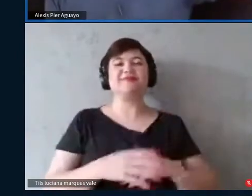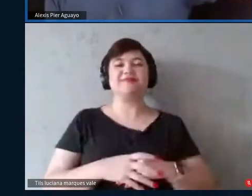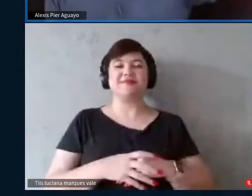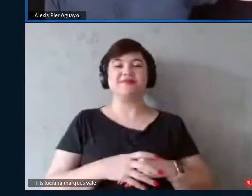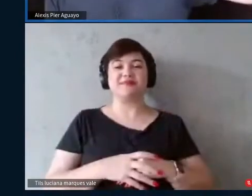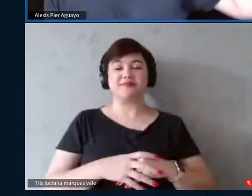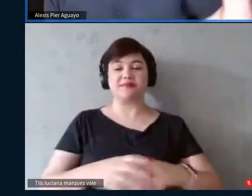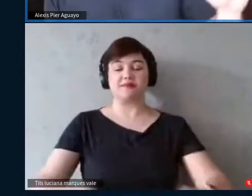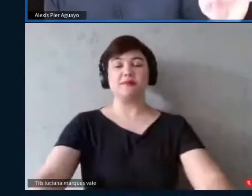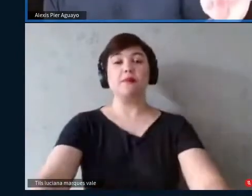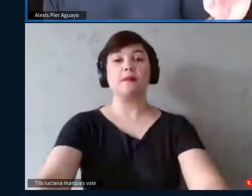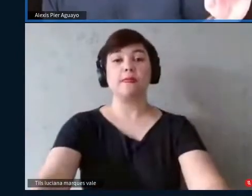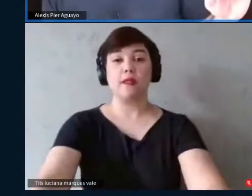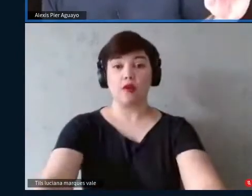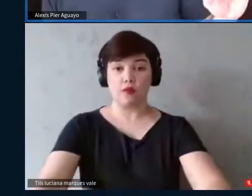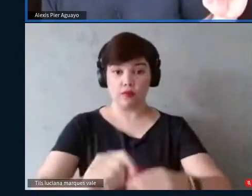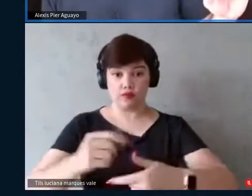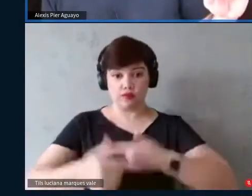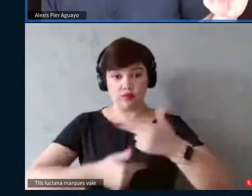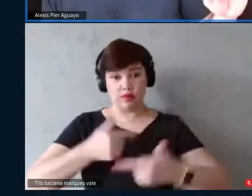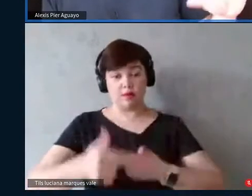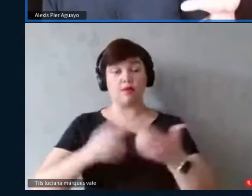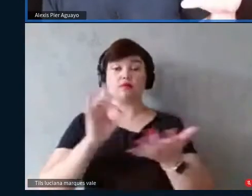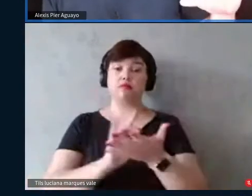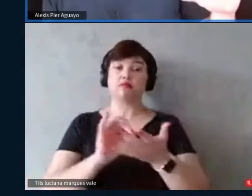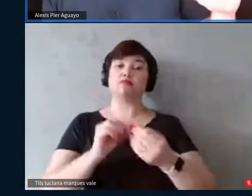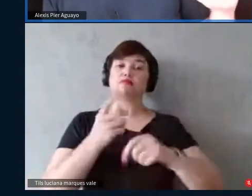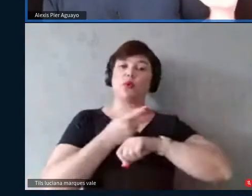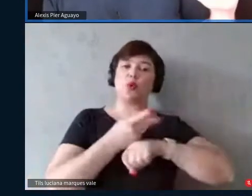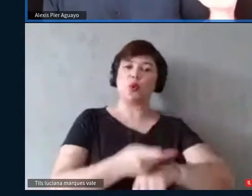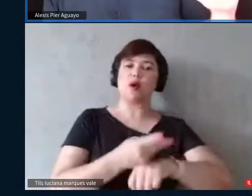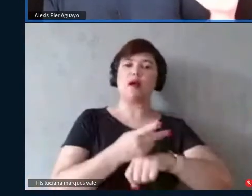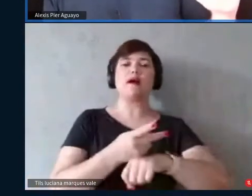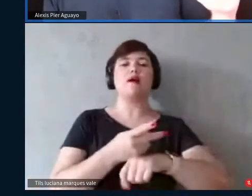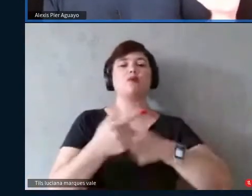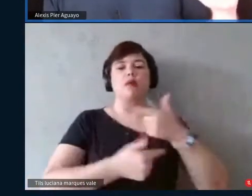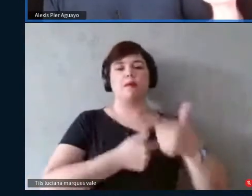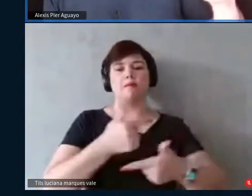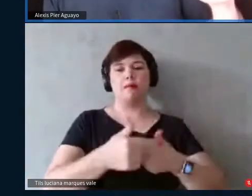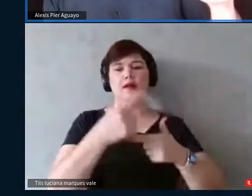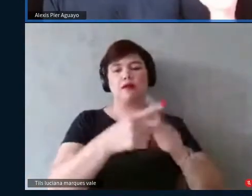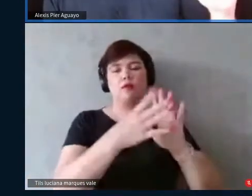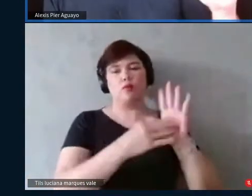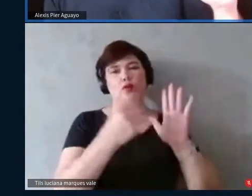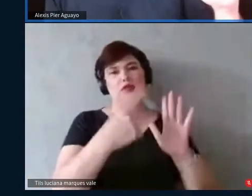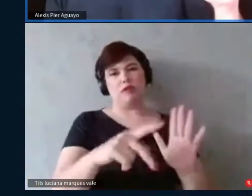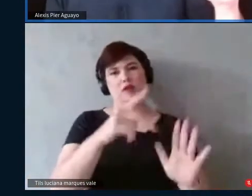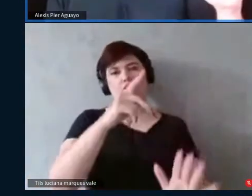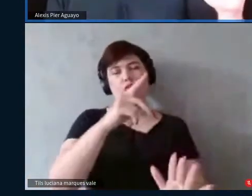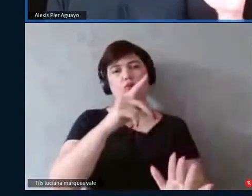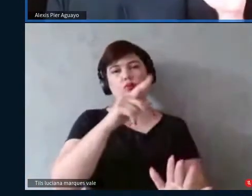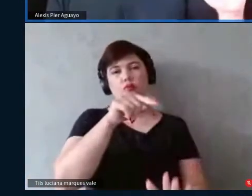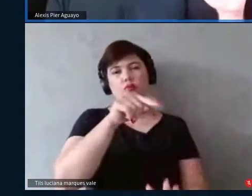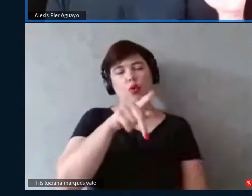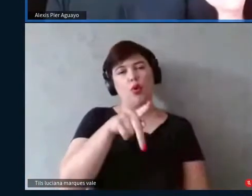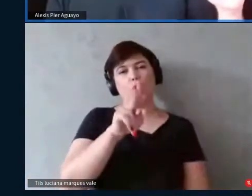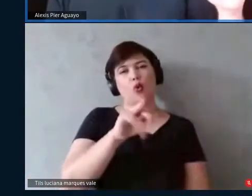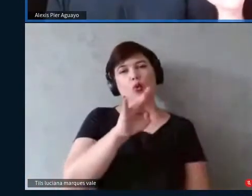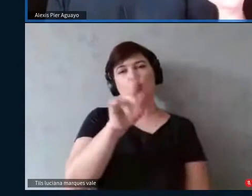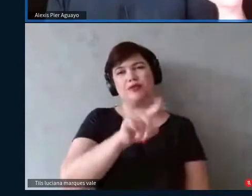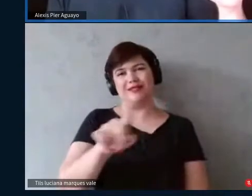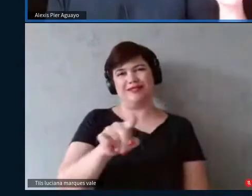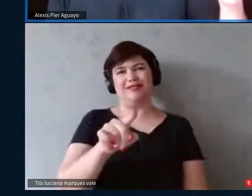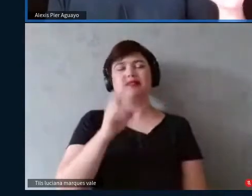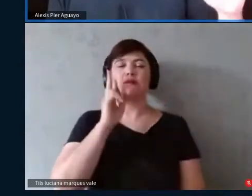Eu vou fazer um esforço hercúleo para buscar esse modelo de Leipzig, para ver como isso pode ser visto, para ver se de fato seria essa